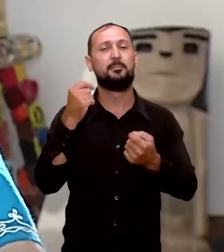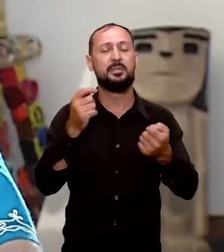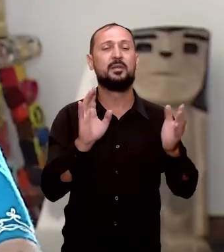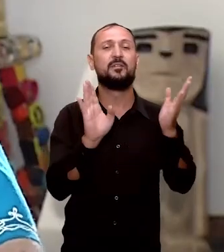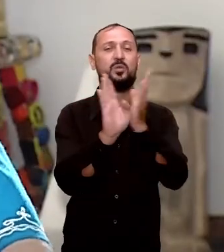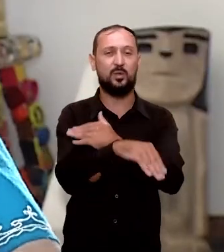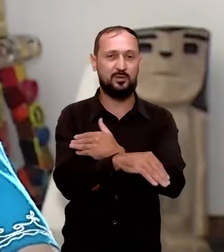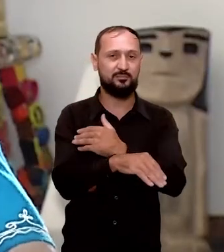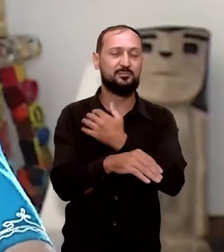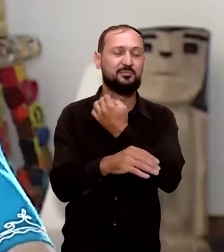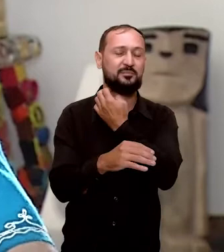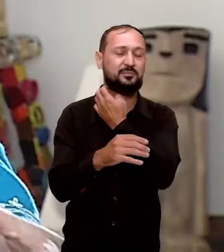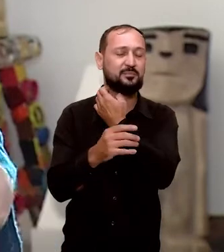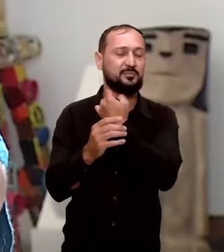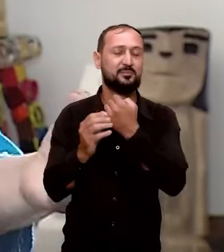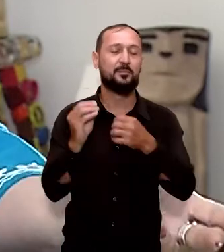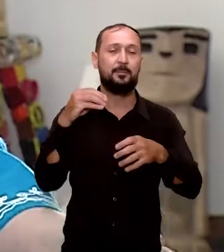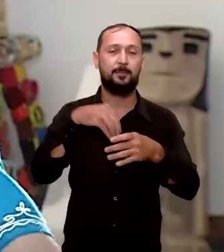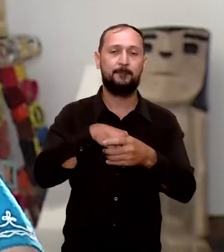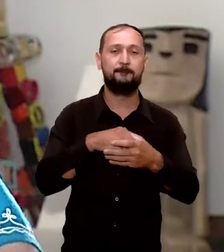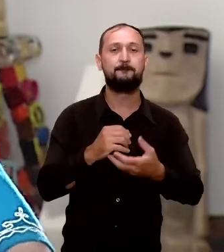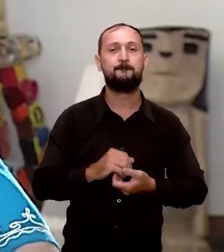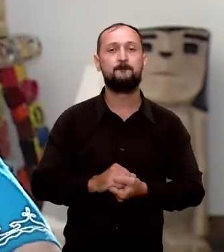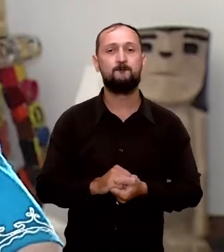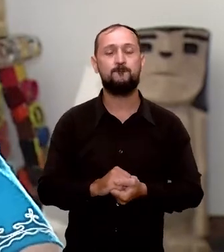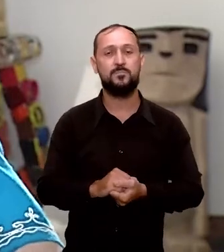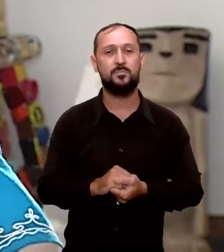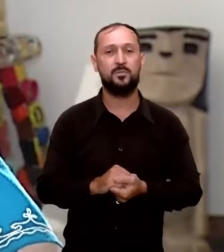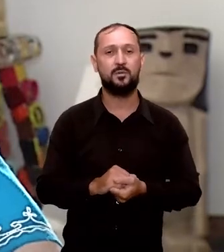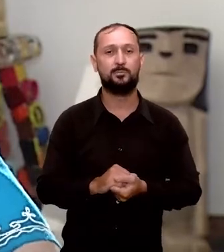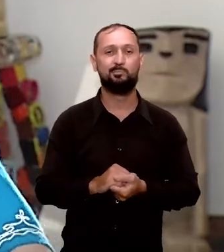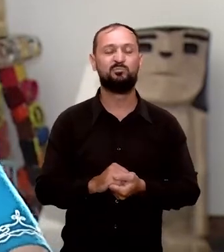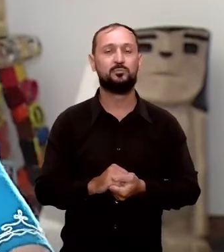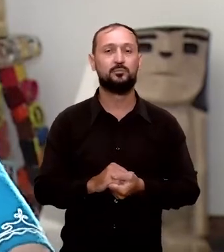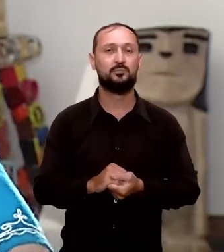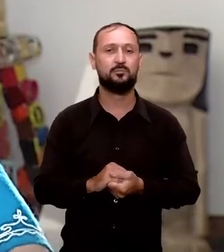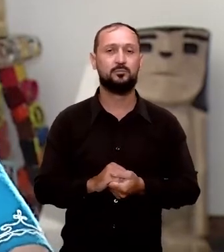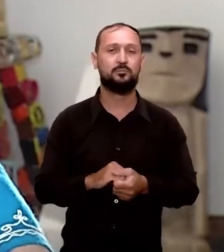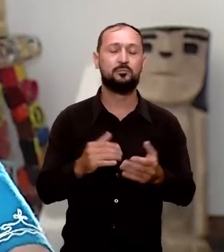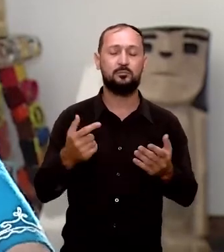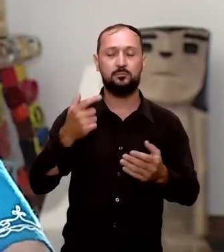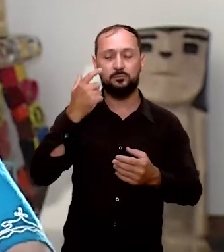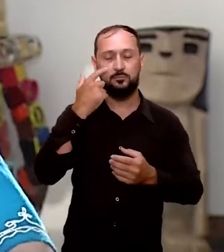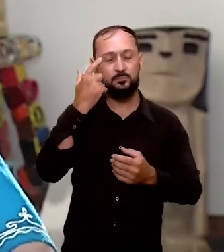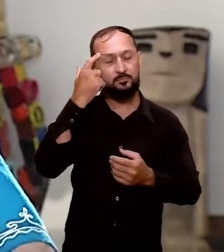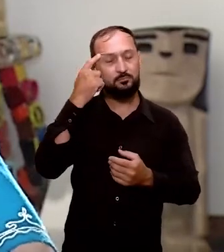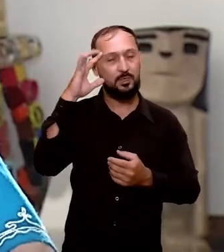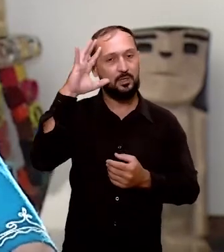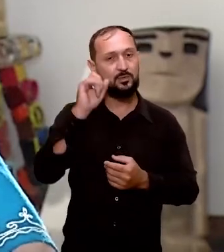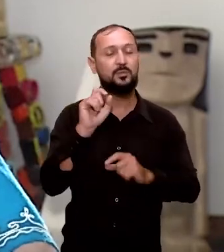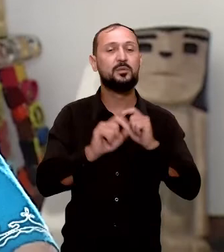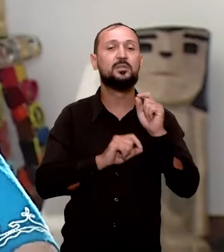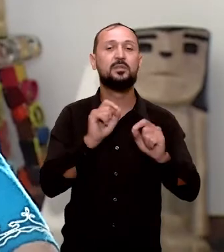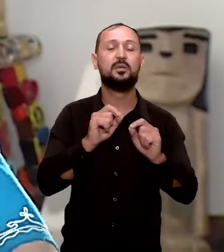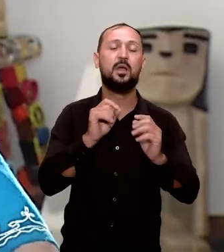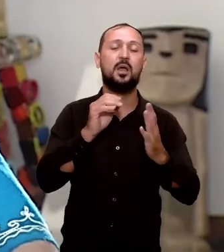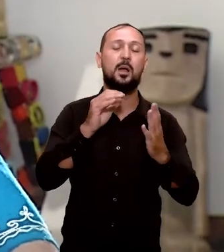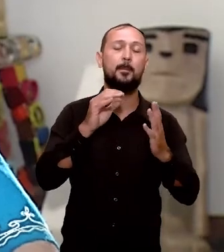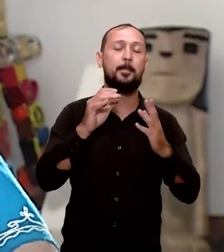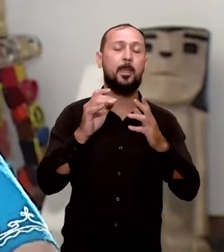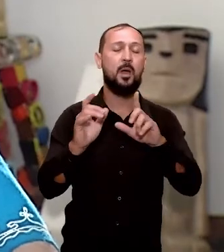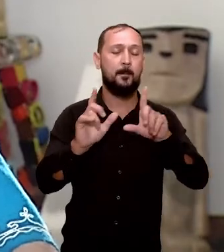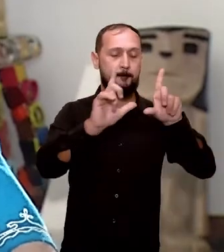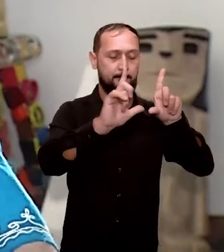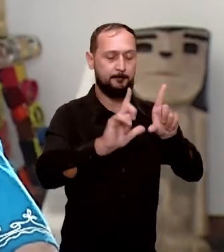3 só, que ele achou que deveria ter dentro dessas obras, e aí chegamos